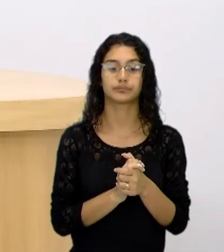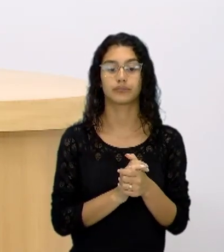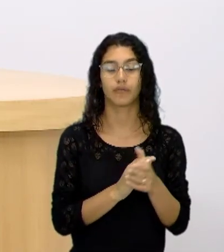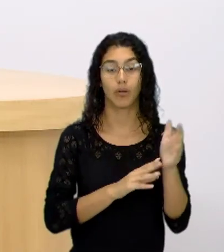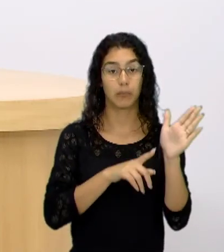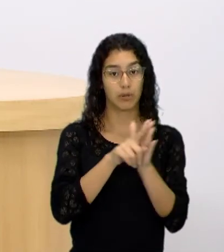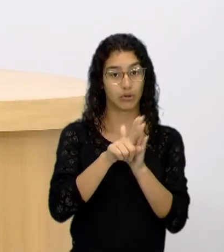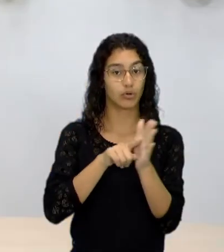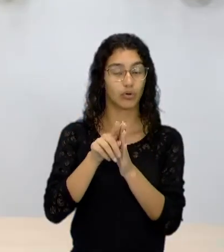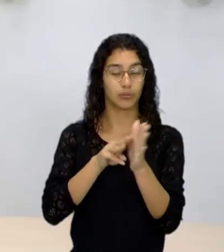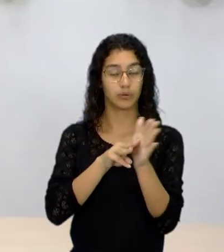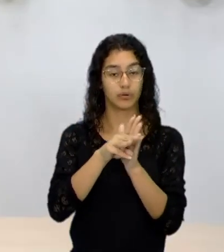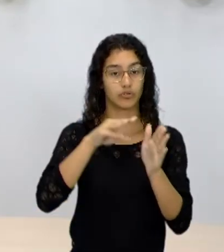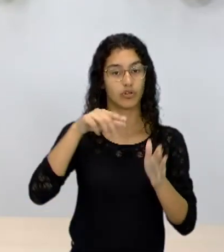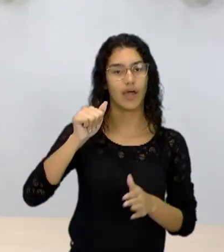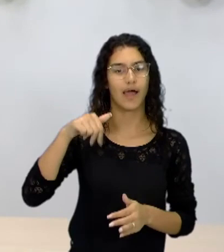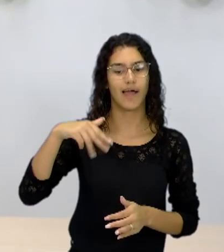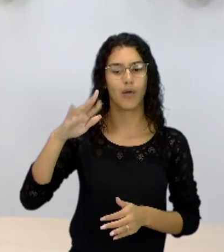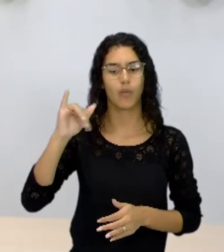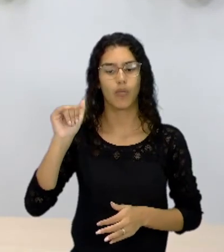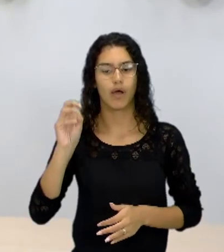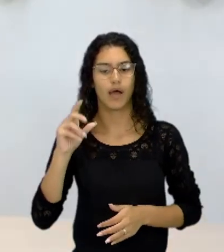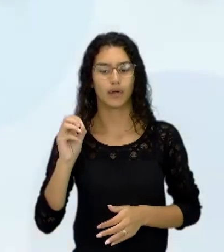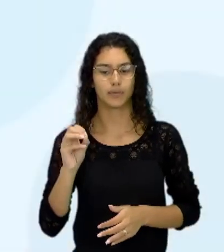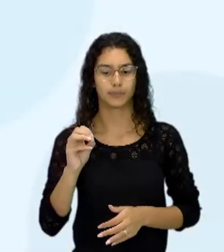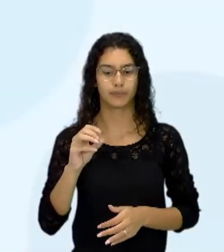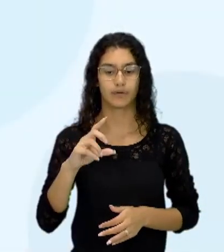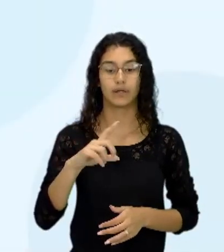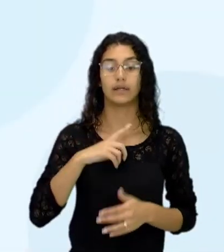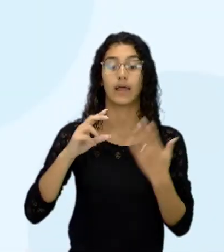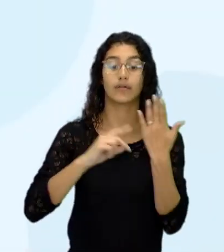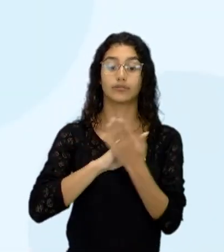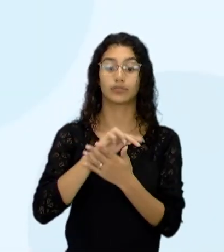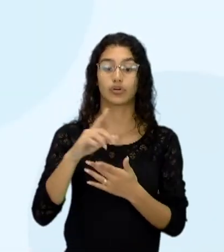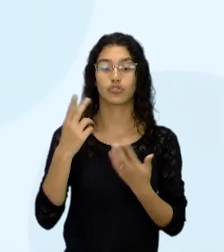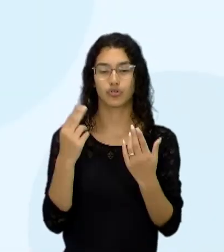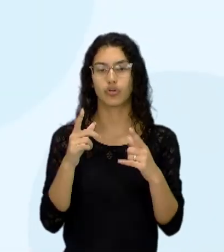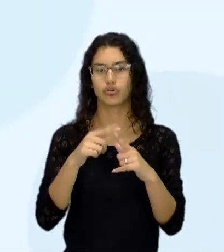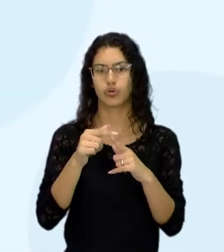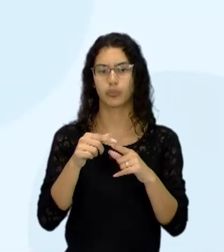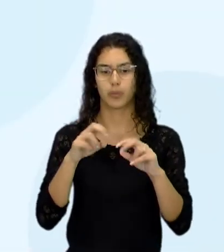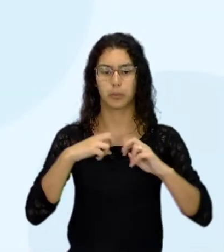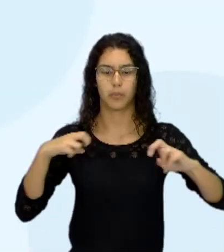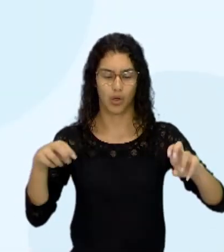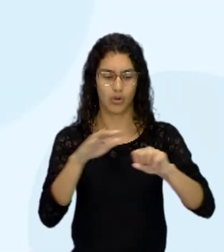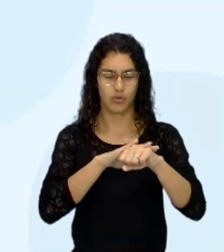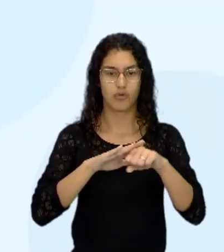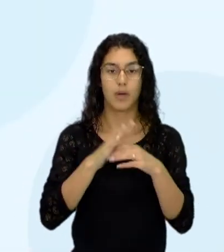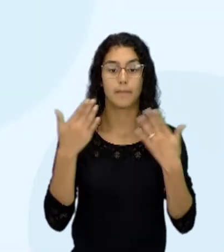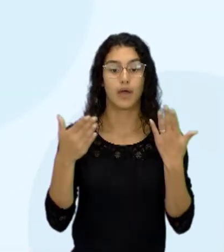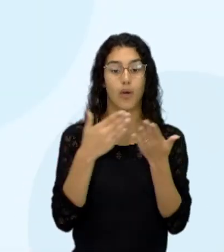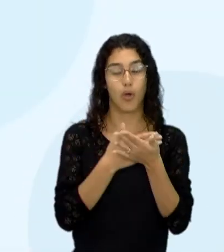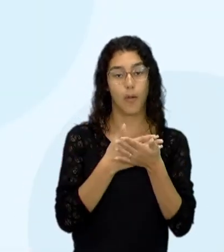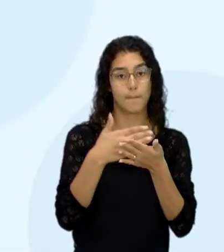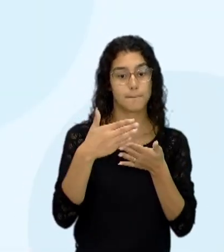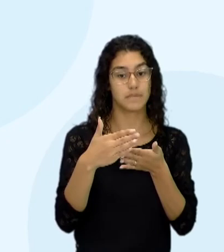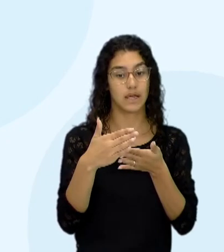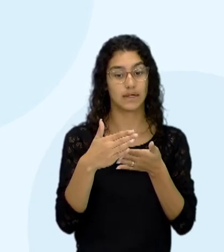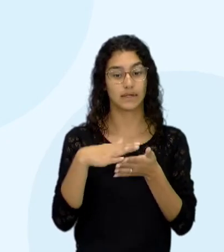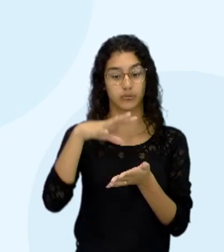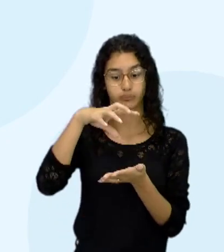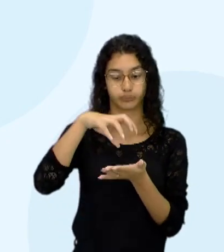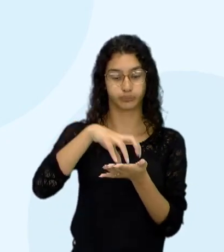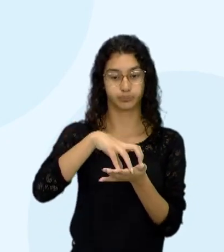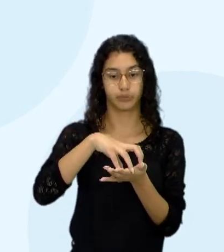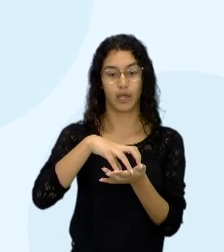aquário, ou seja, nós temos aí vai fazer tipo como se fosse uma roda de conversa, só que começa com uma roda centralizada